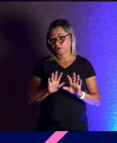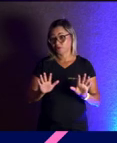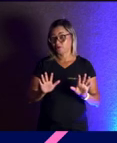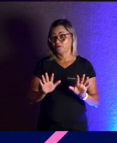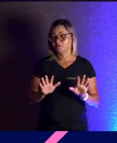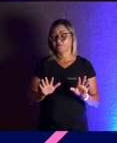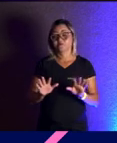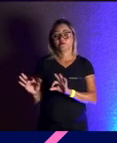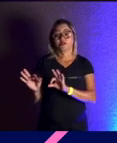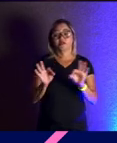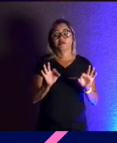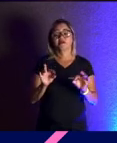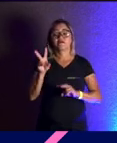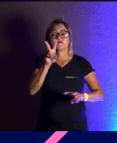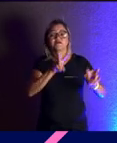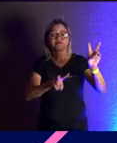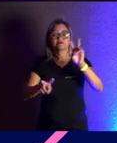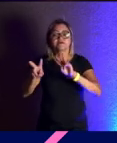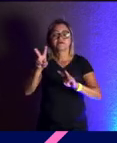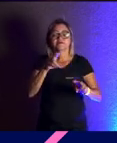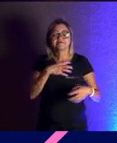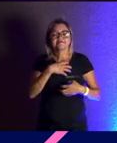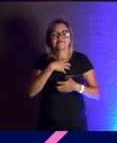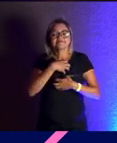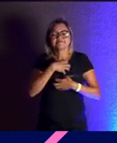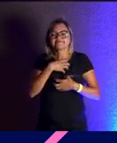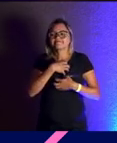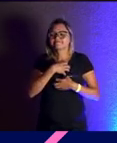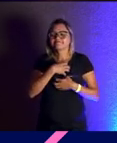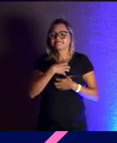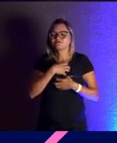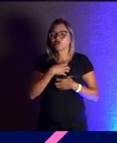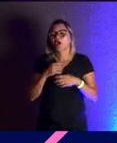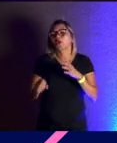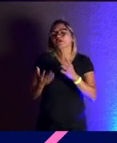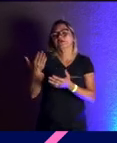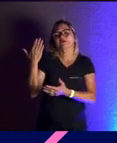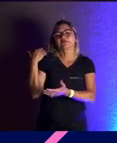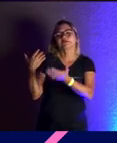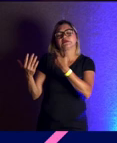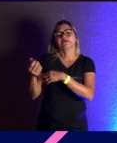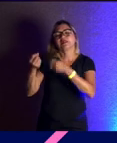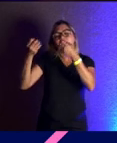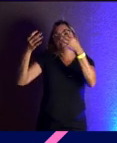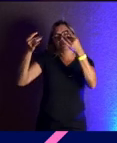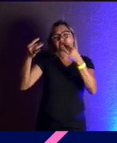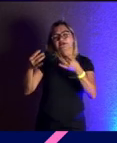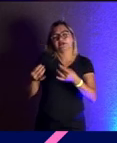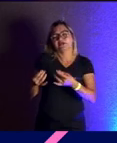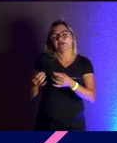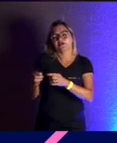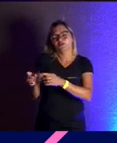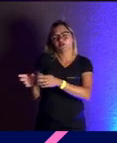Que são imagens que dão um pouco da definição do que a gente está falando para a